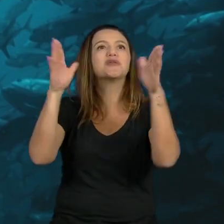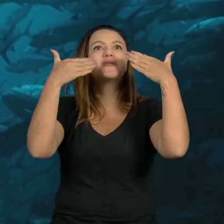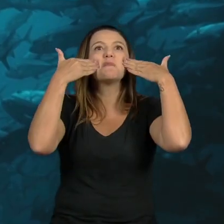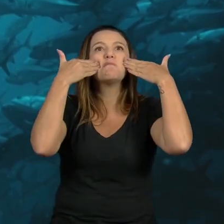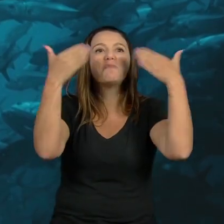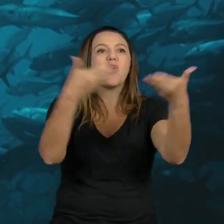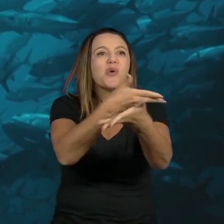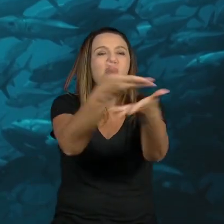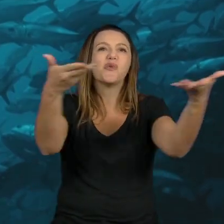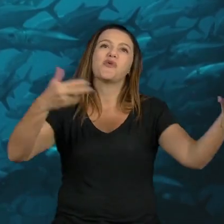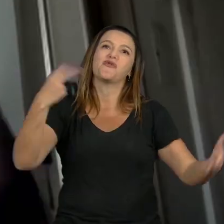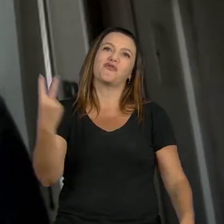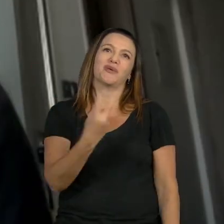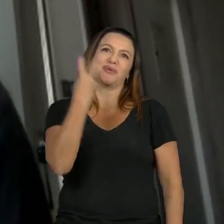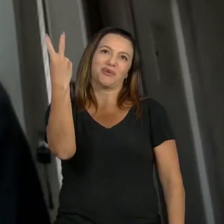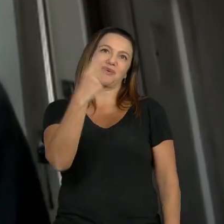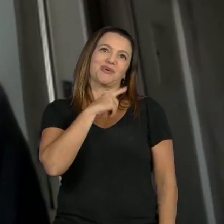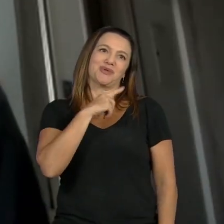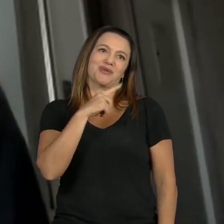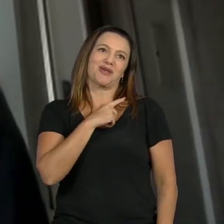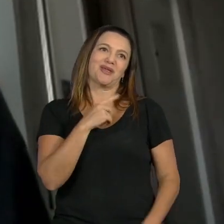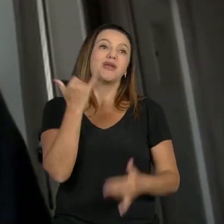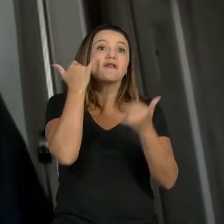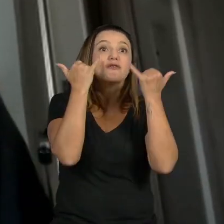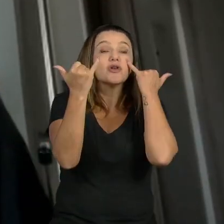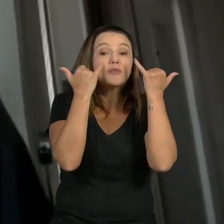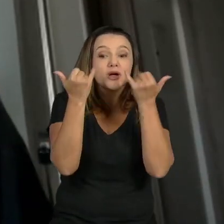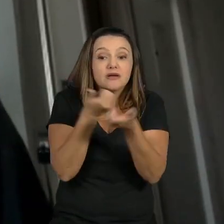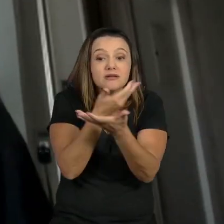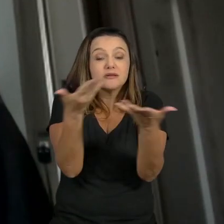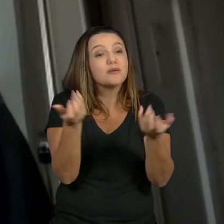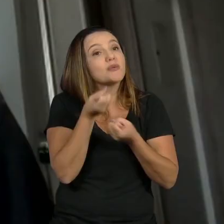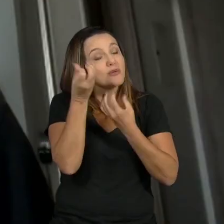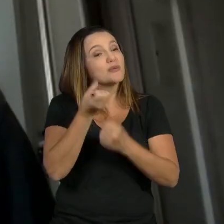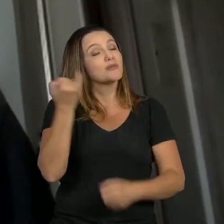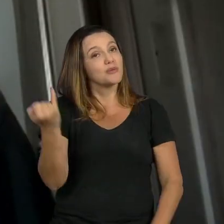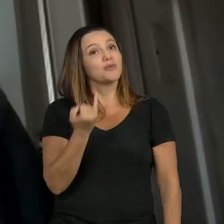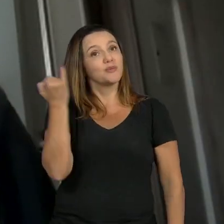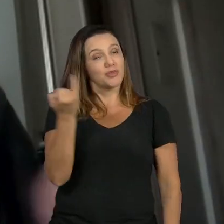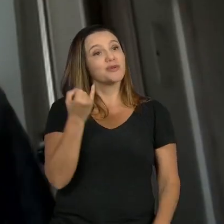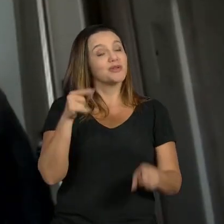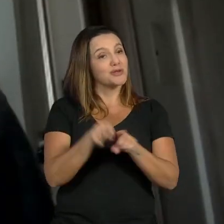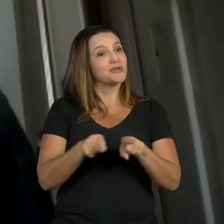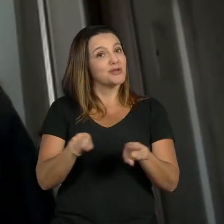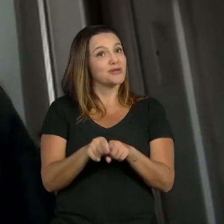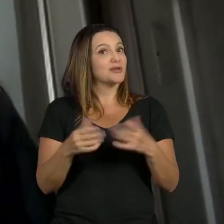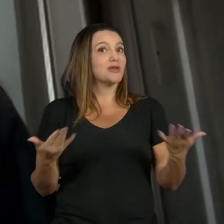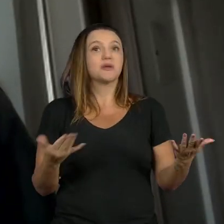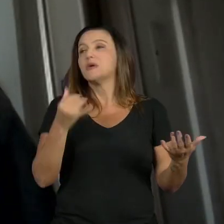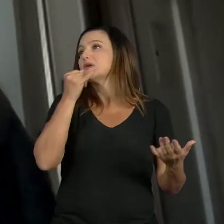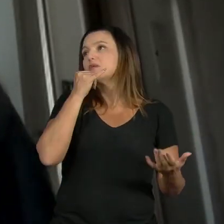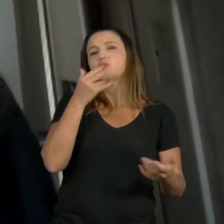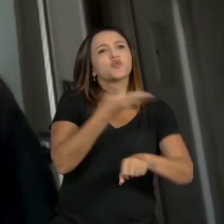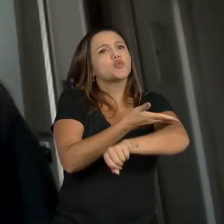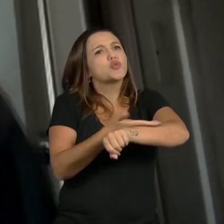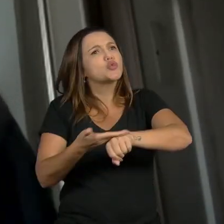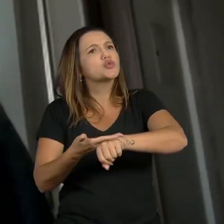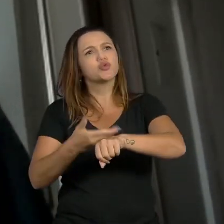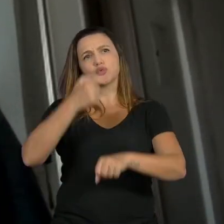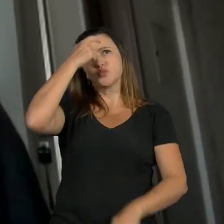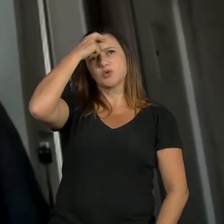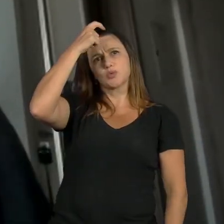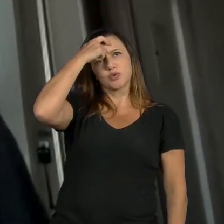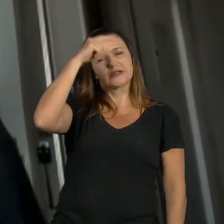valorizada pelas pessoas, e aí trazer informação que eu julgo importante para, de repente, mudanças de hábitos e,